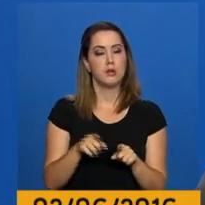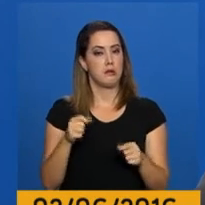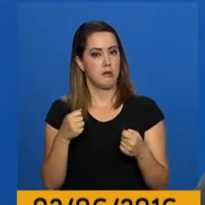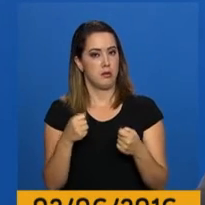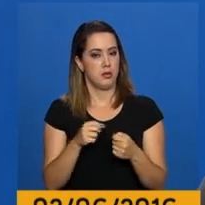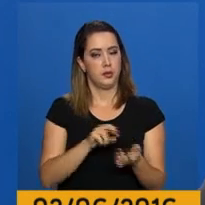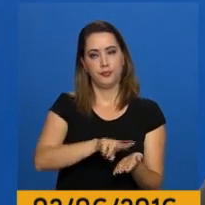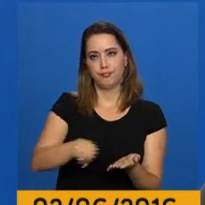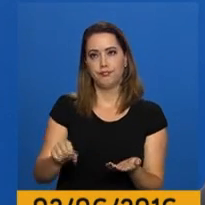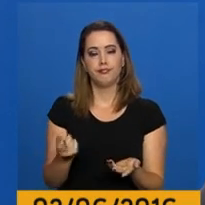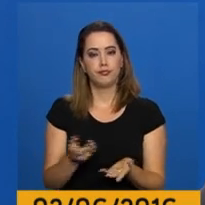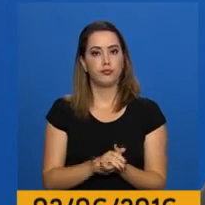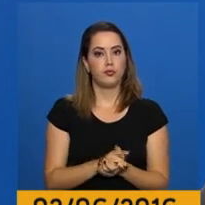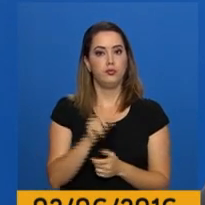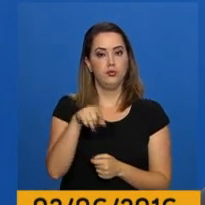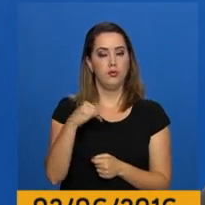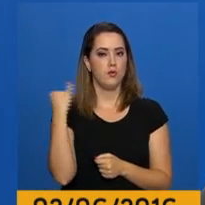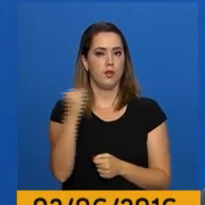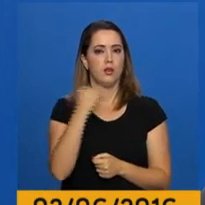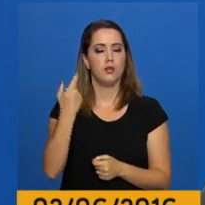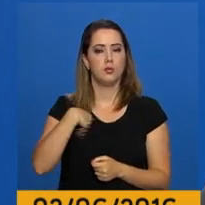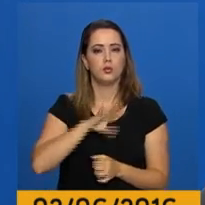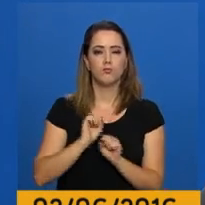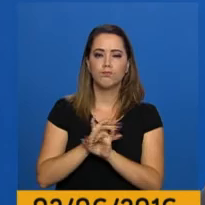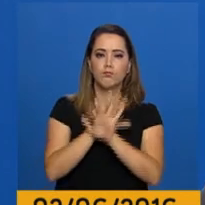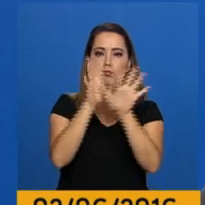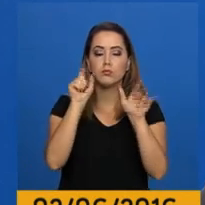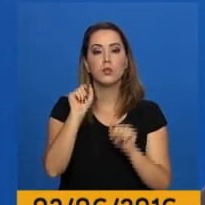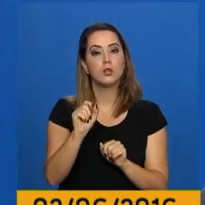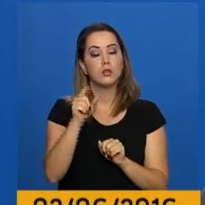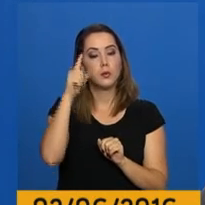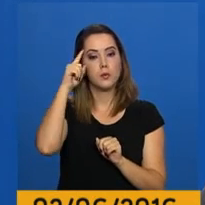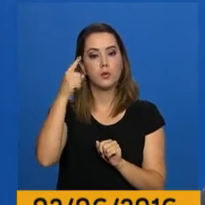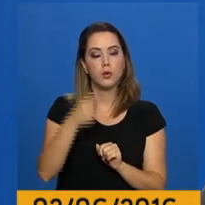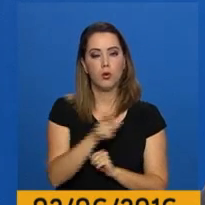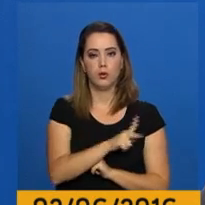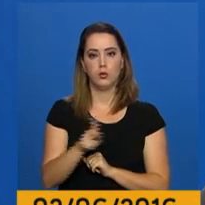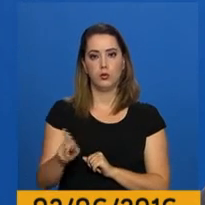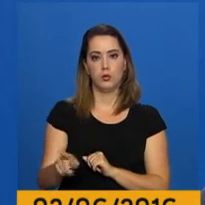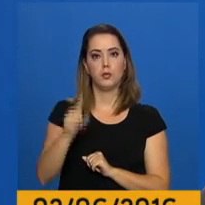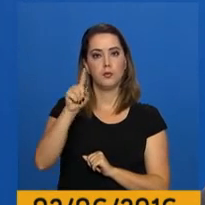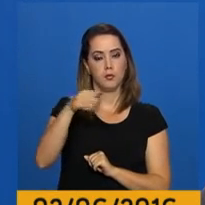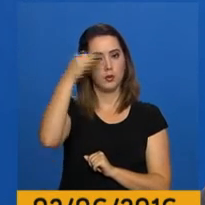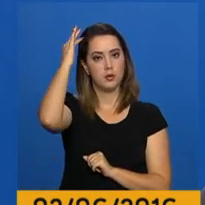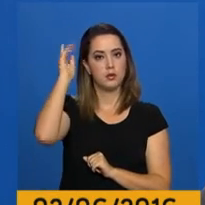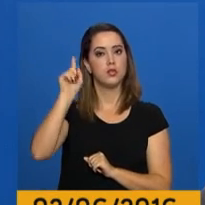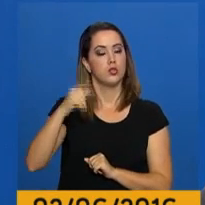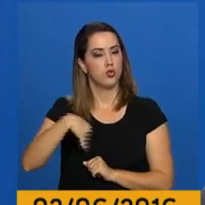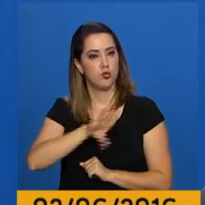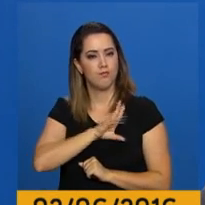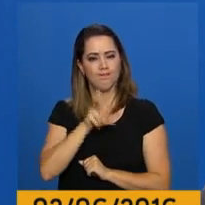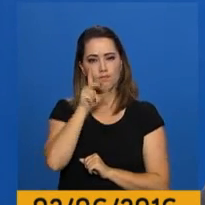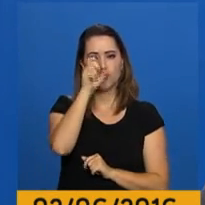do governo. O importante é ter claro que essa orientação geral está dada e de que nós faremos esse esforço